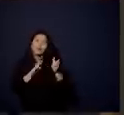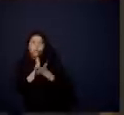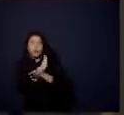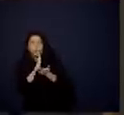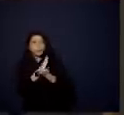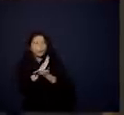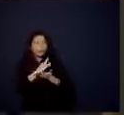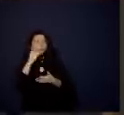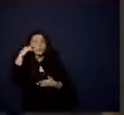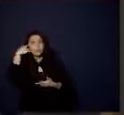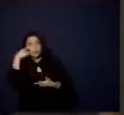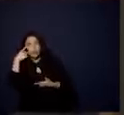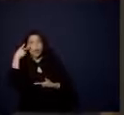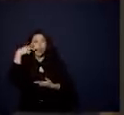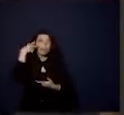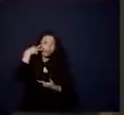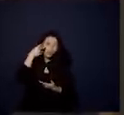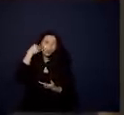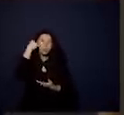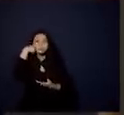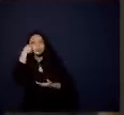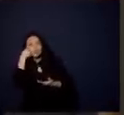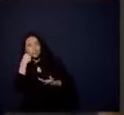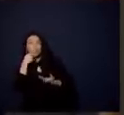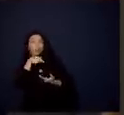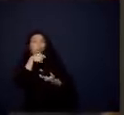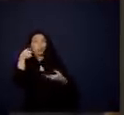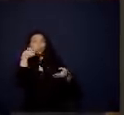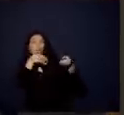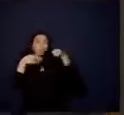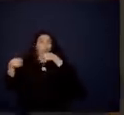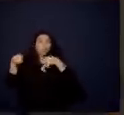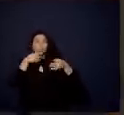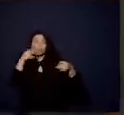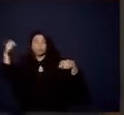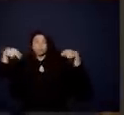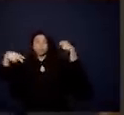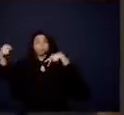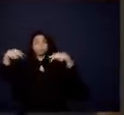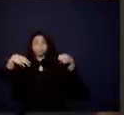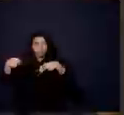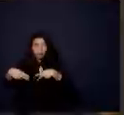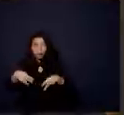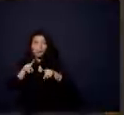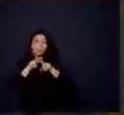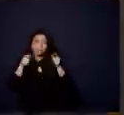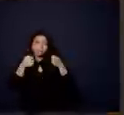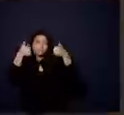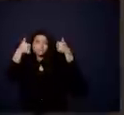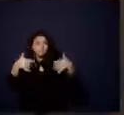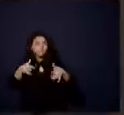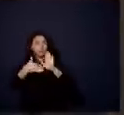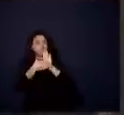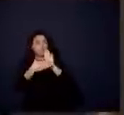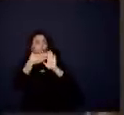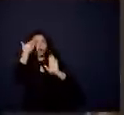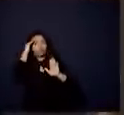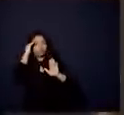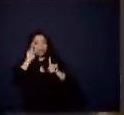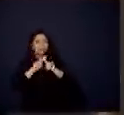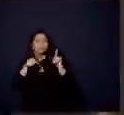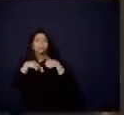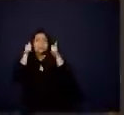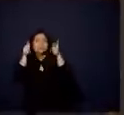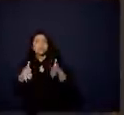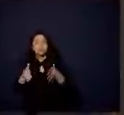mas eu acho que já tem um amadurecimento muito grande só para explicar aqui para proposta só para explicar a diferença entre as duas